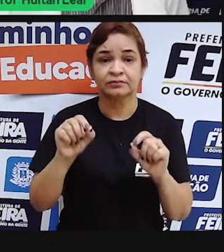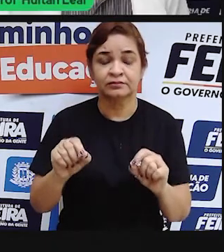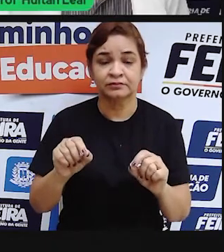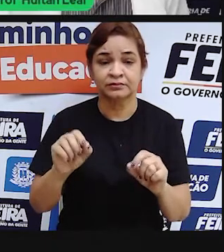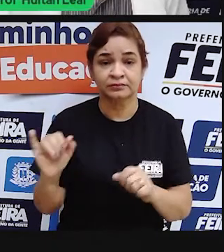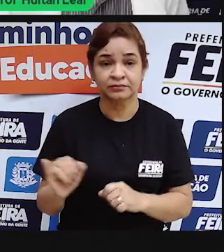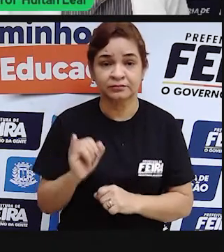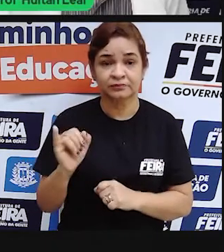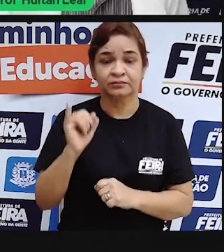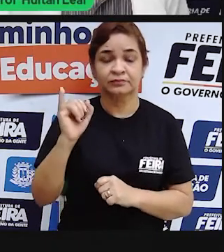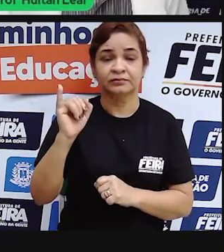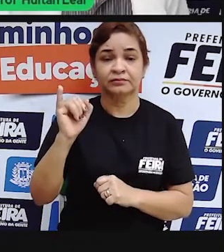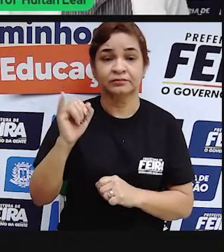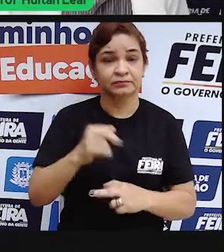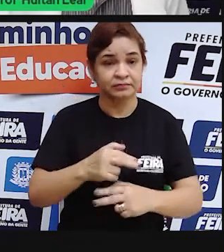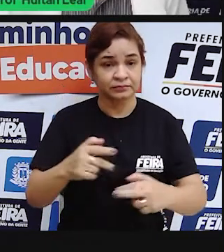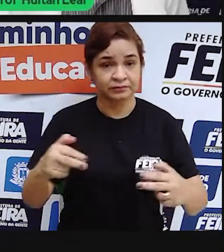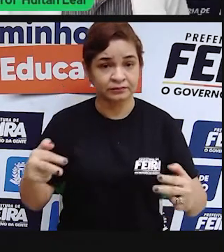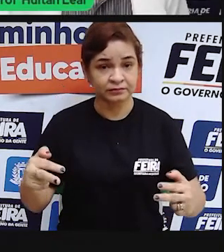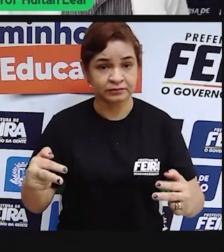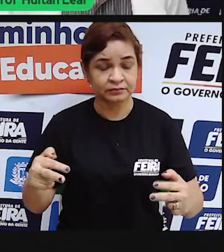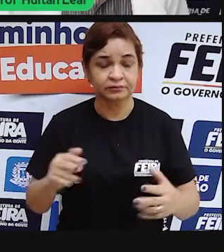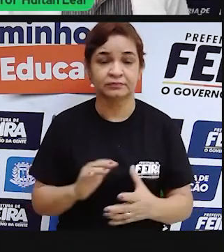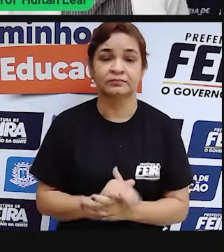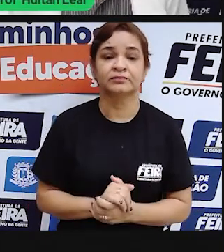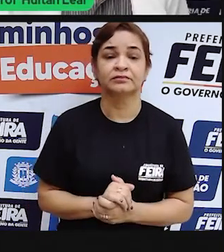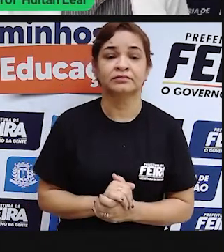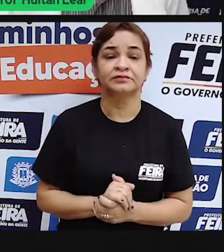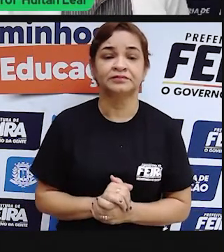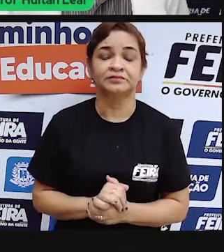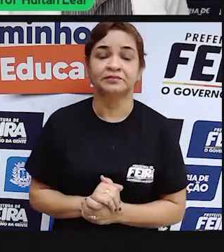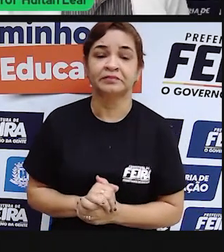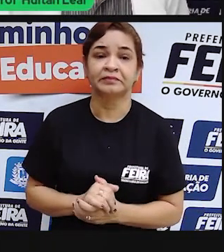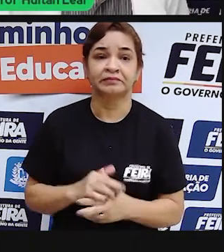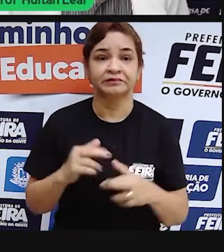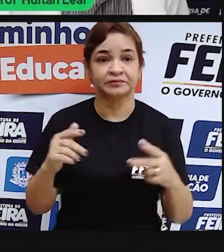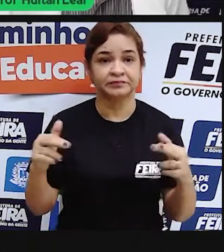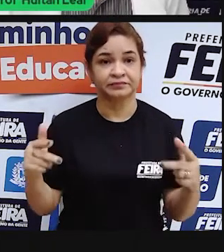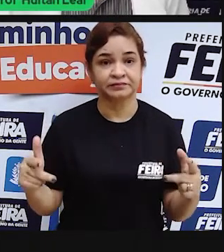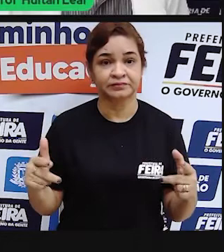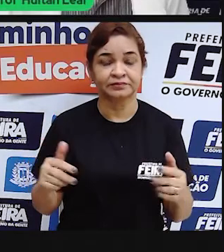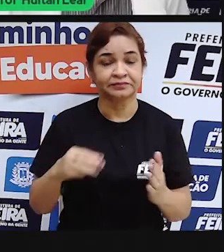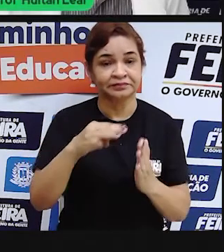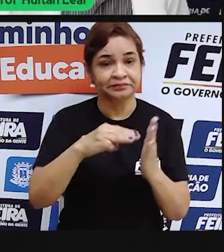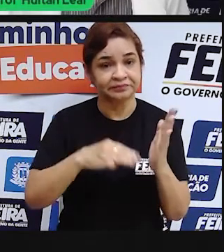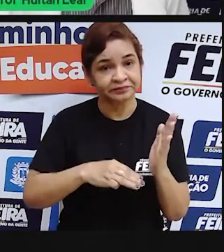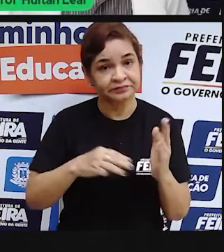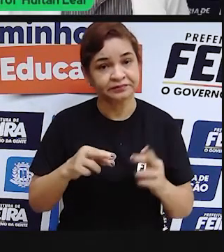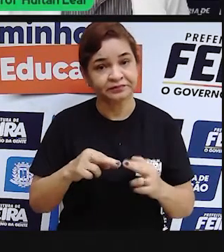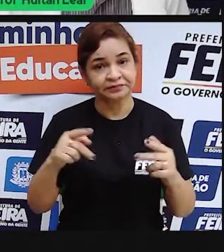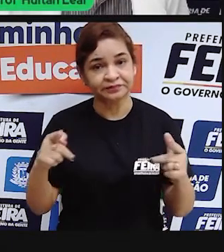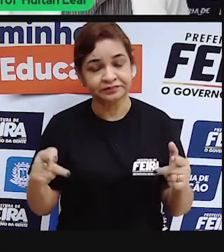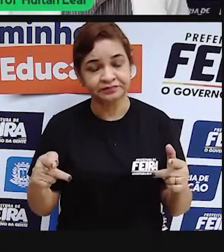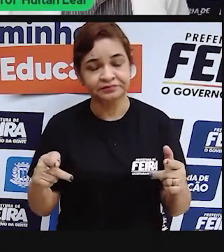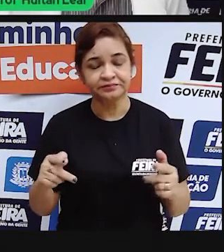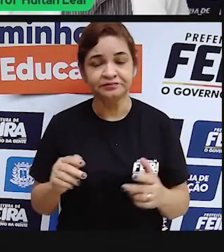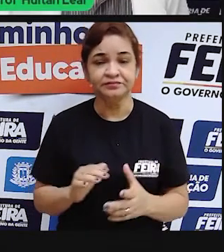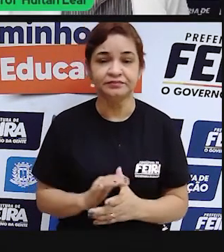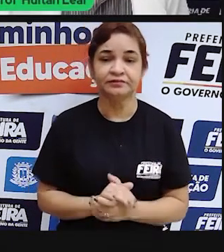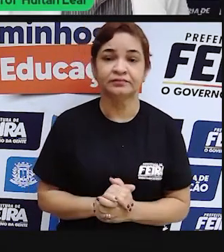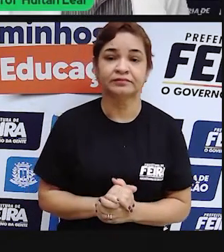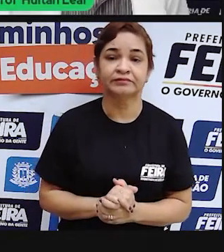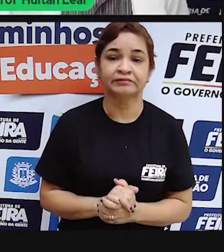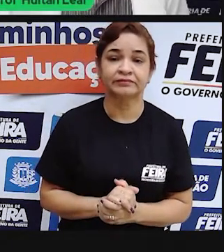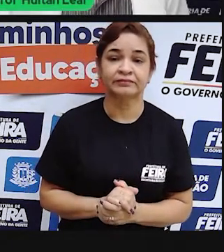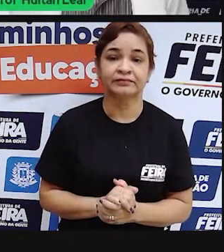essência material. Olha a palavra material. Substantivo, substância.